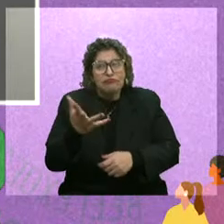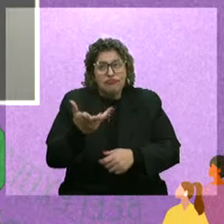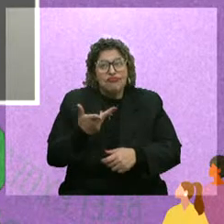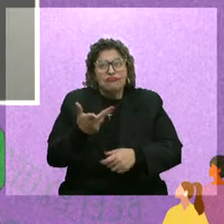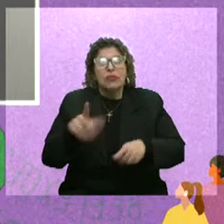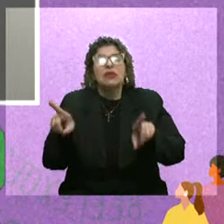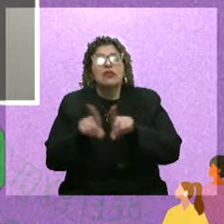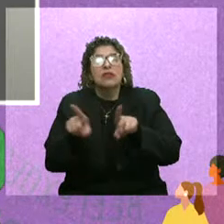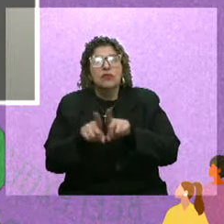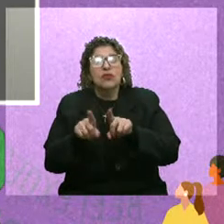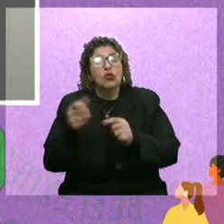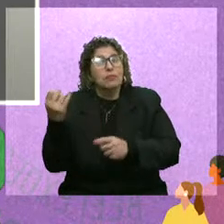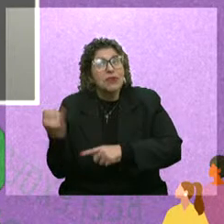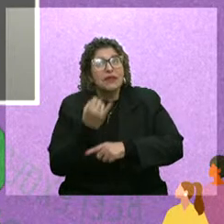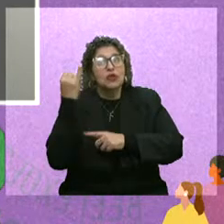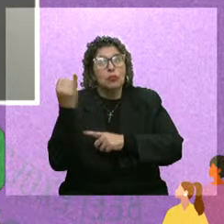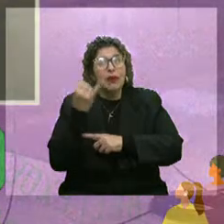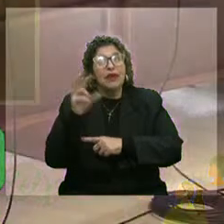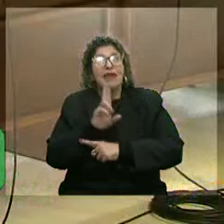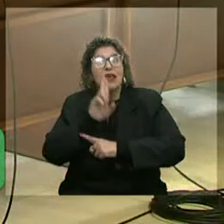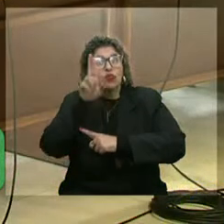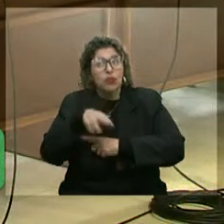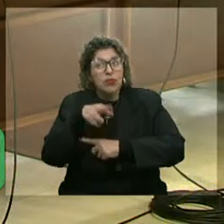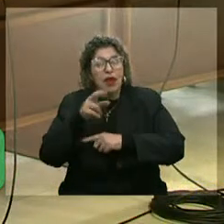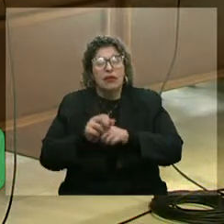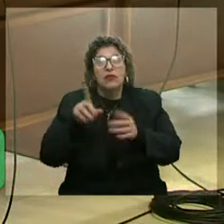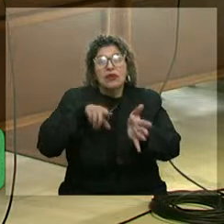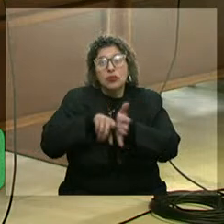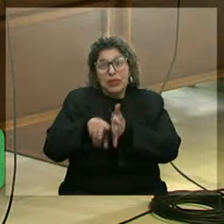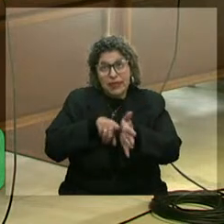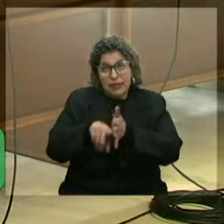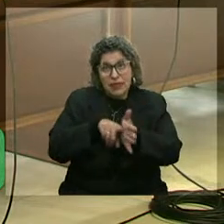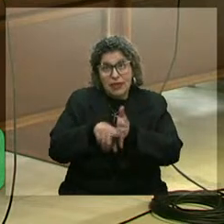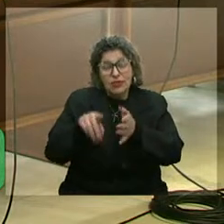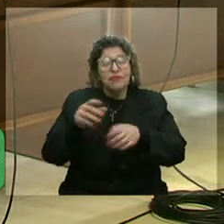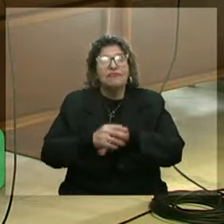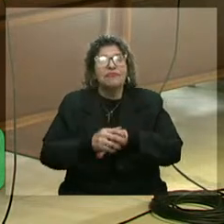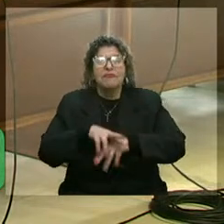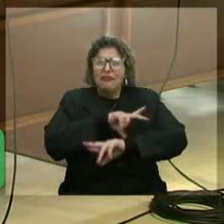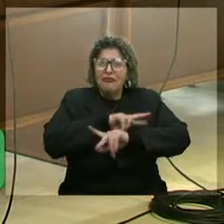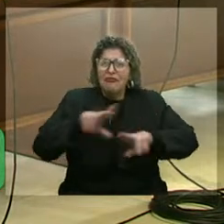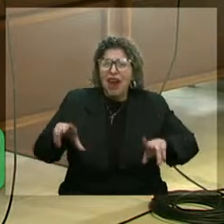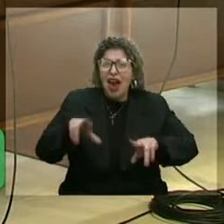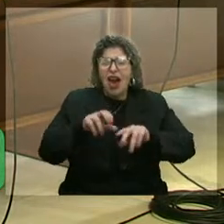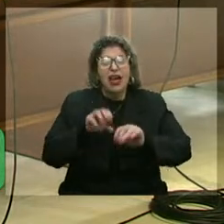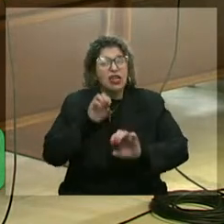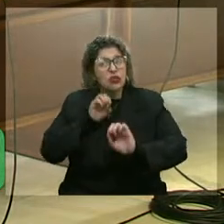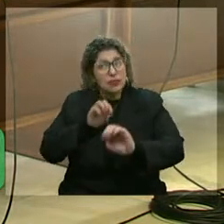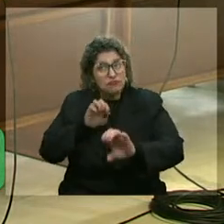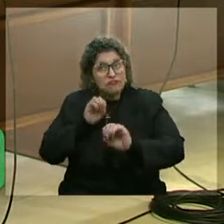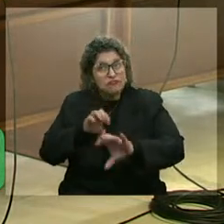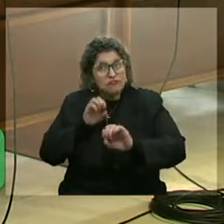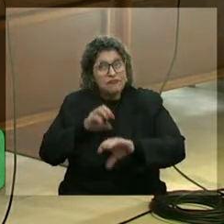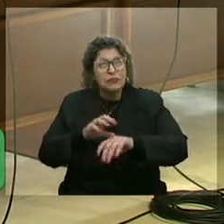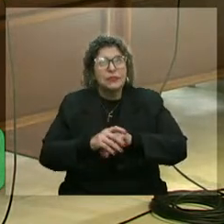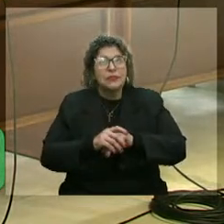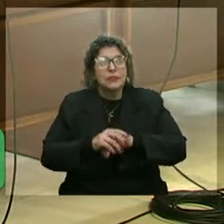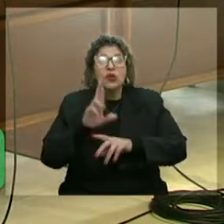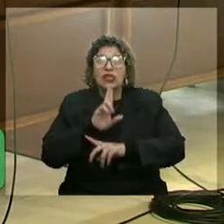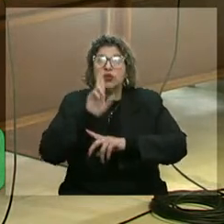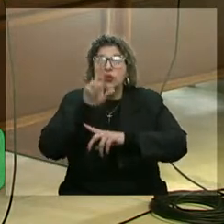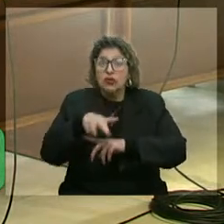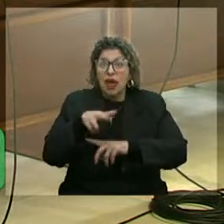geral, aqui estão os principais resultados da pesquisa. Nós temos aí vários ensinamentos. Os resultados